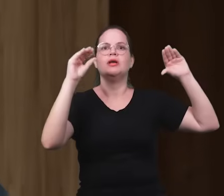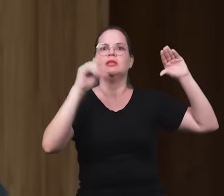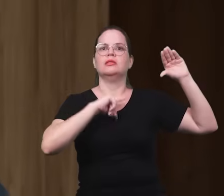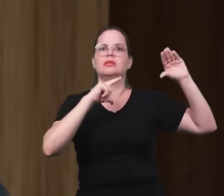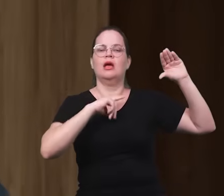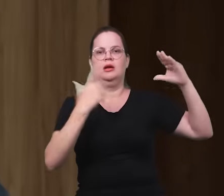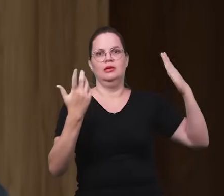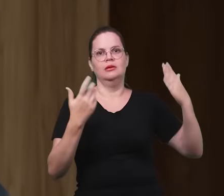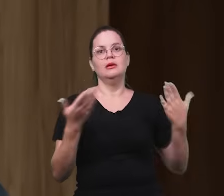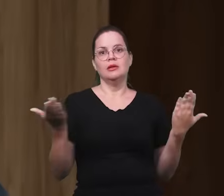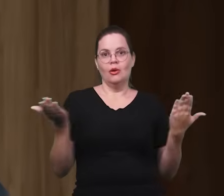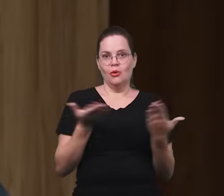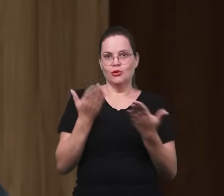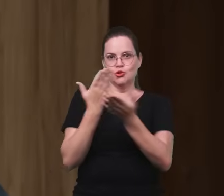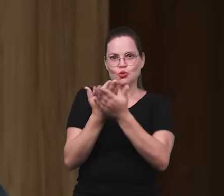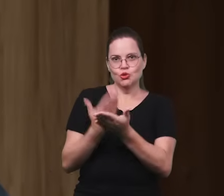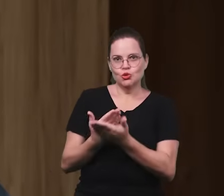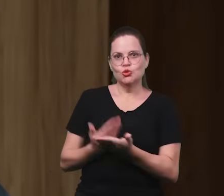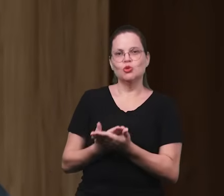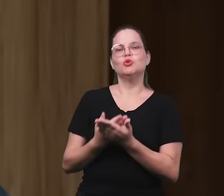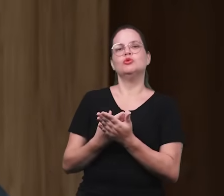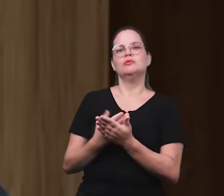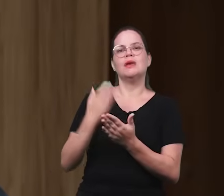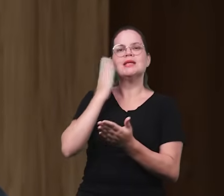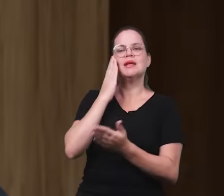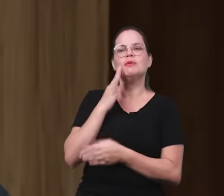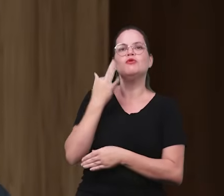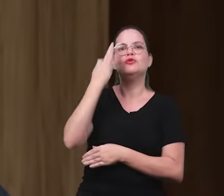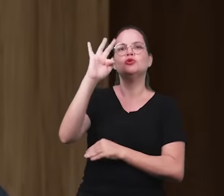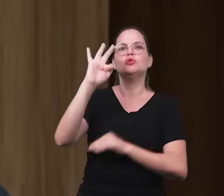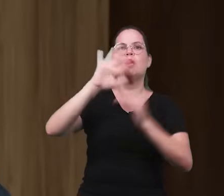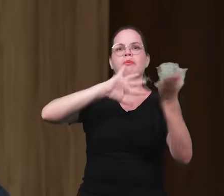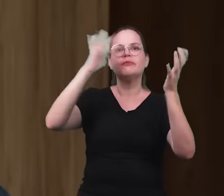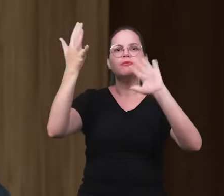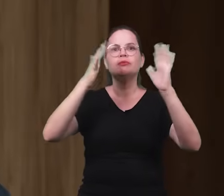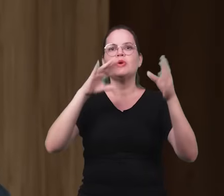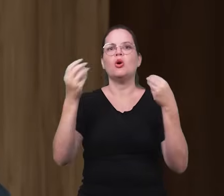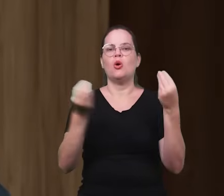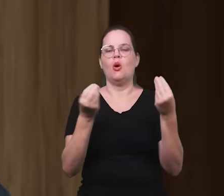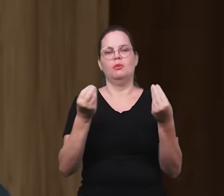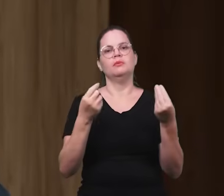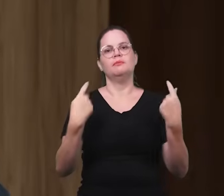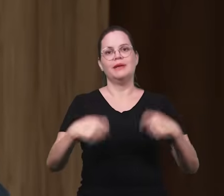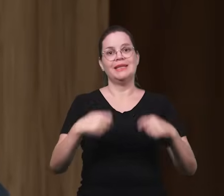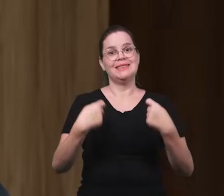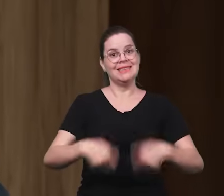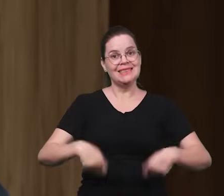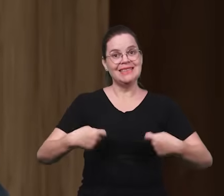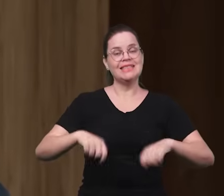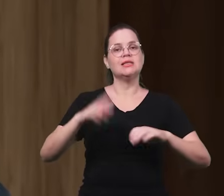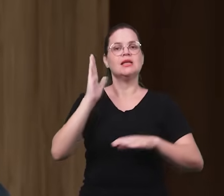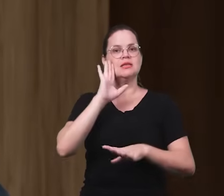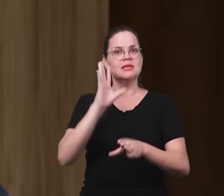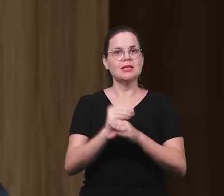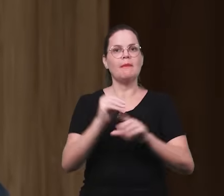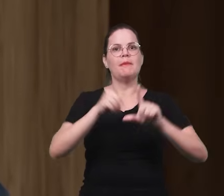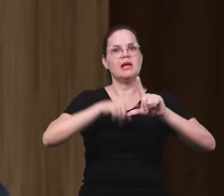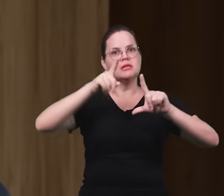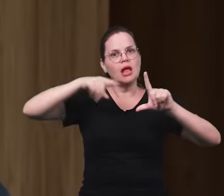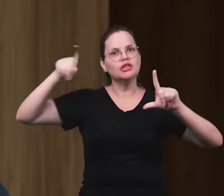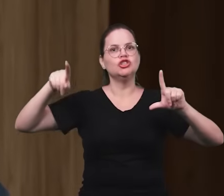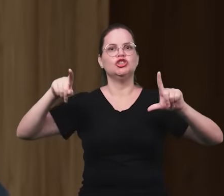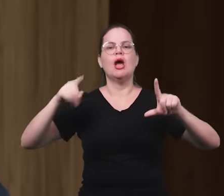hoje, a meteorologia, o estudo de previsão do tempo, depende muito da estatística para determinar a probabilidade de